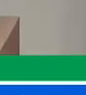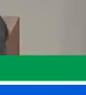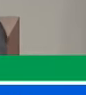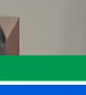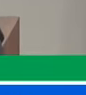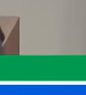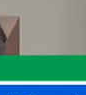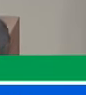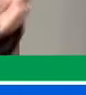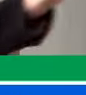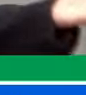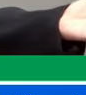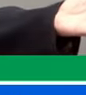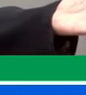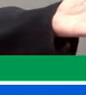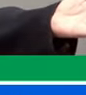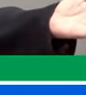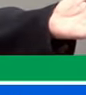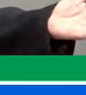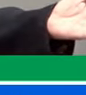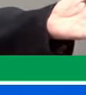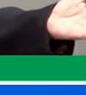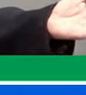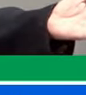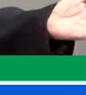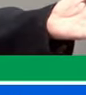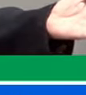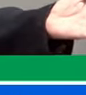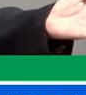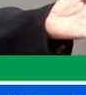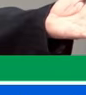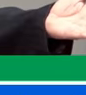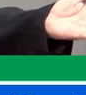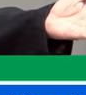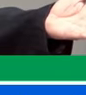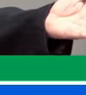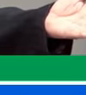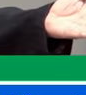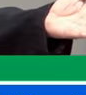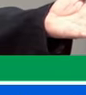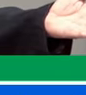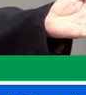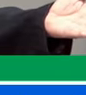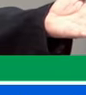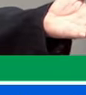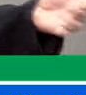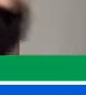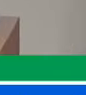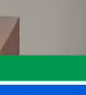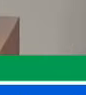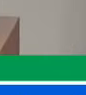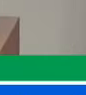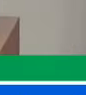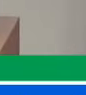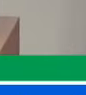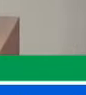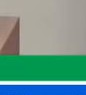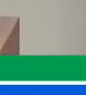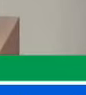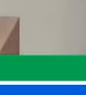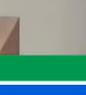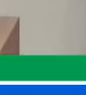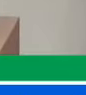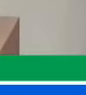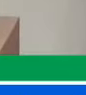reveladora como está sendo reveladora meu querido Marcelo Elias e tá dando o que eu